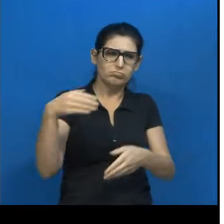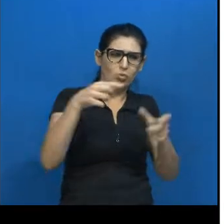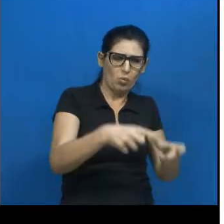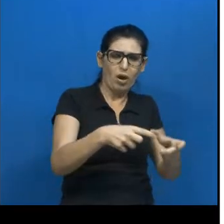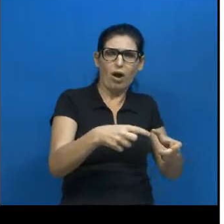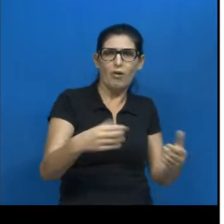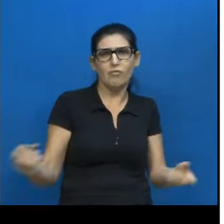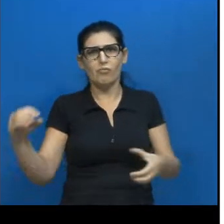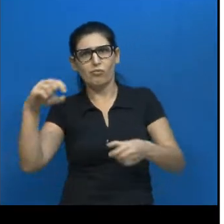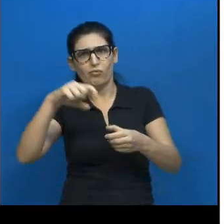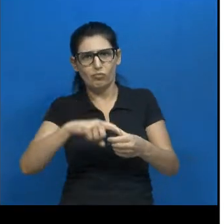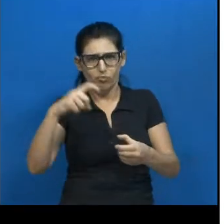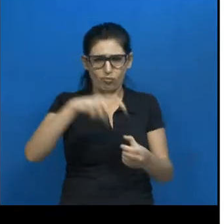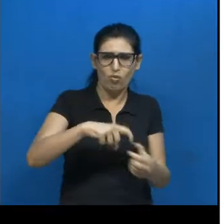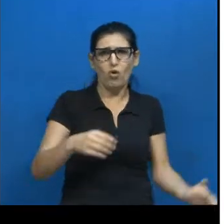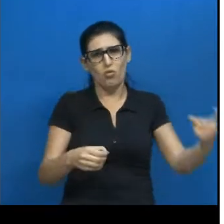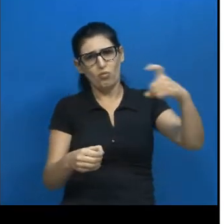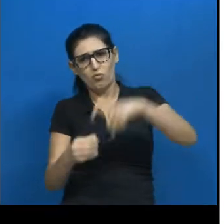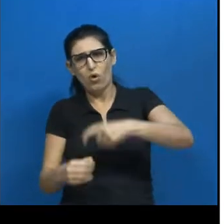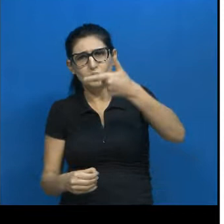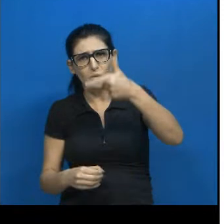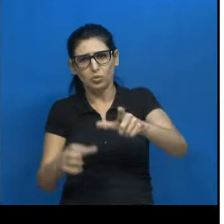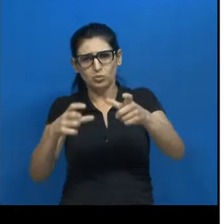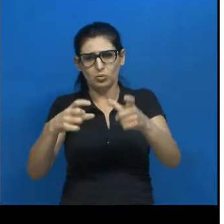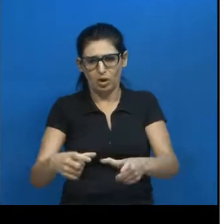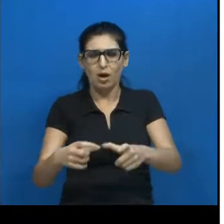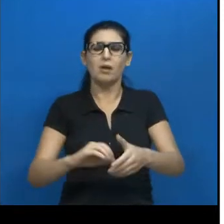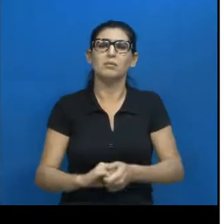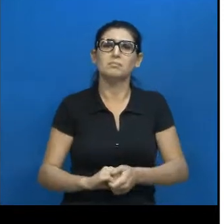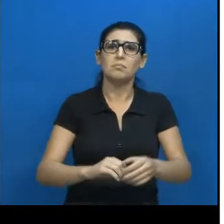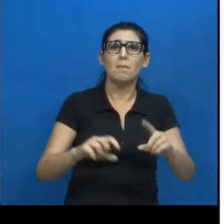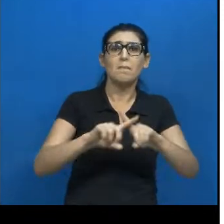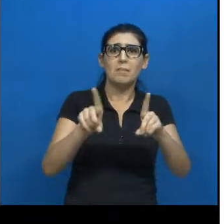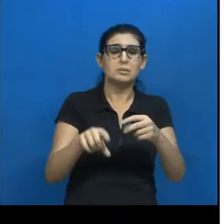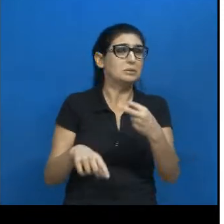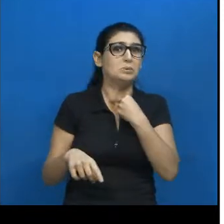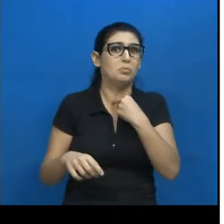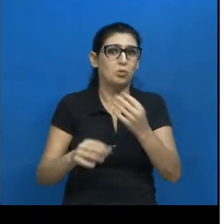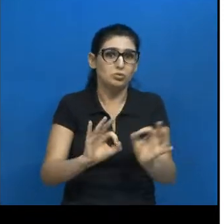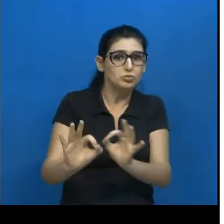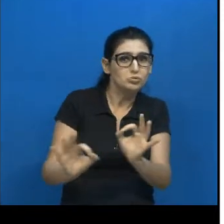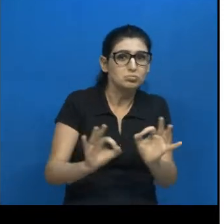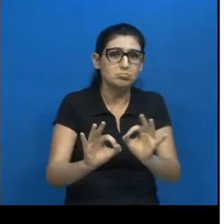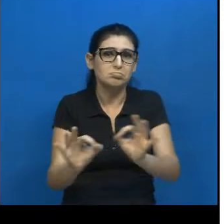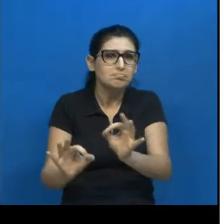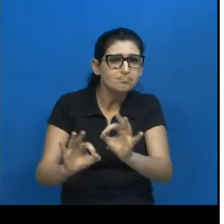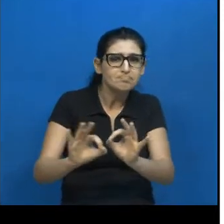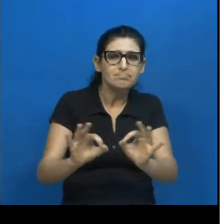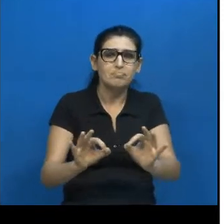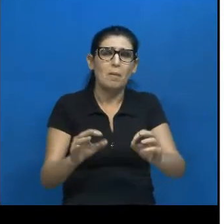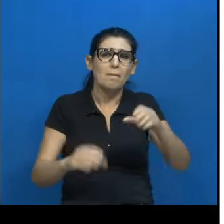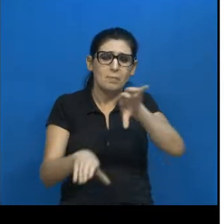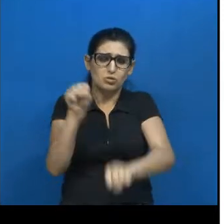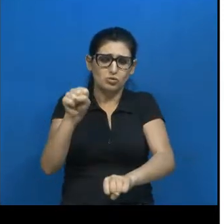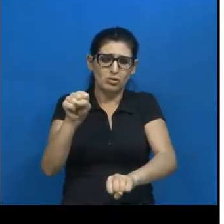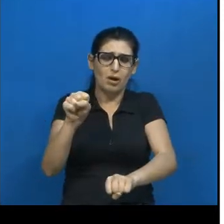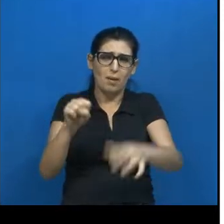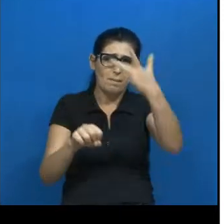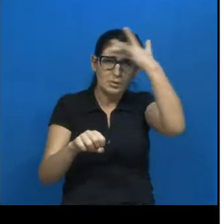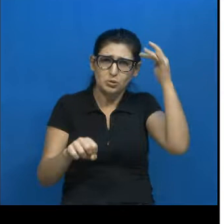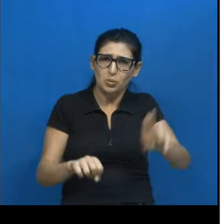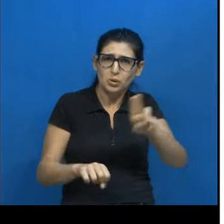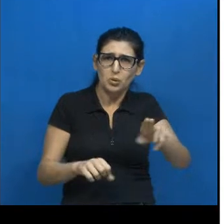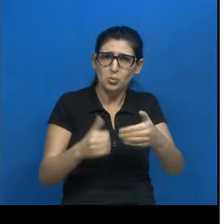mexesse, alterasse a rotina do passageiro. Então, a decisão, depois vocês vão entender um pouco mais para frente, que nessa primeira